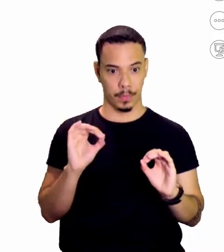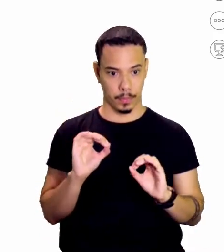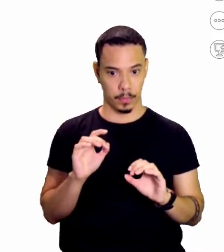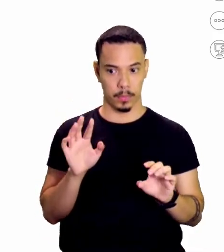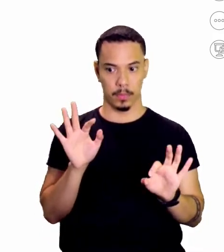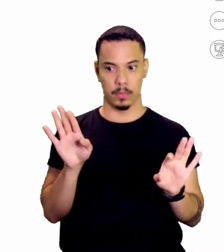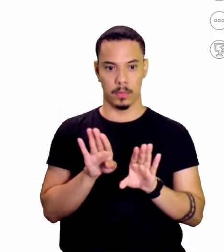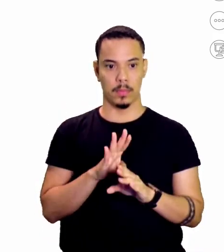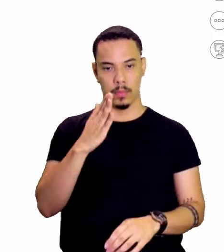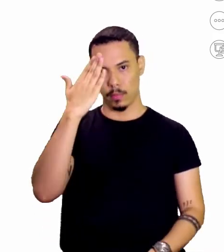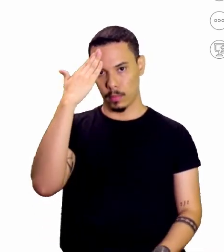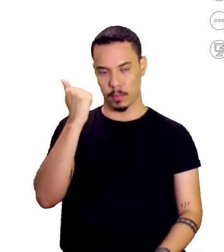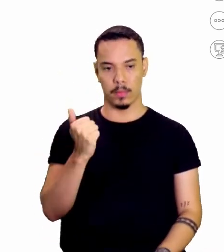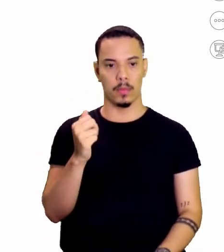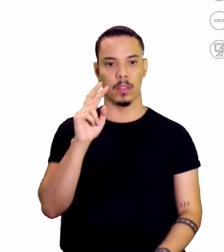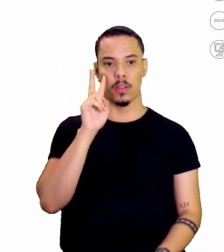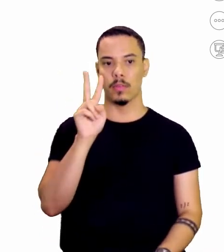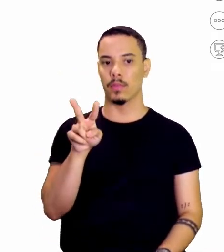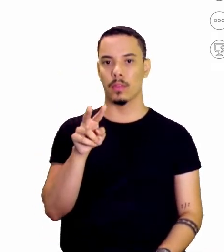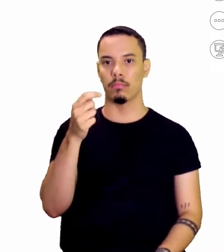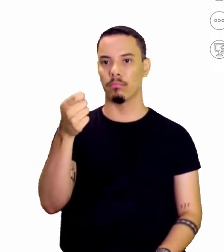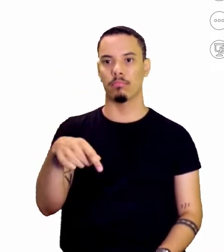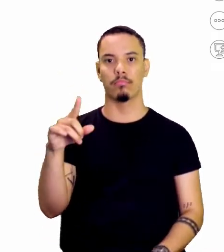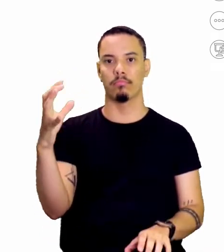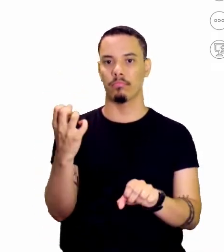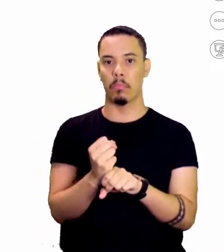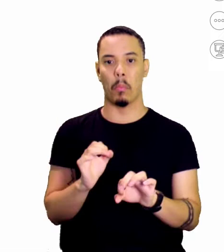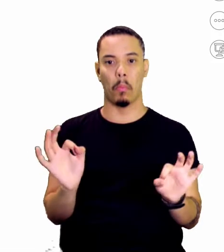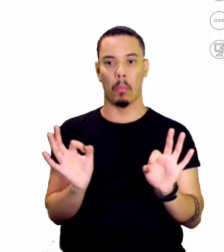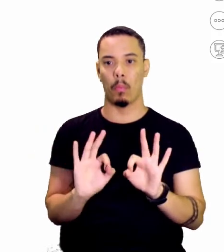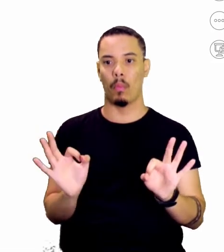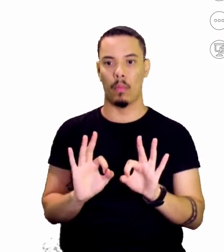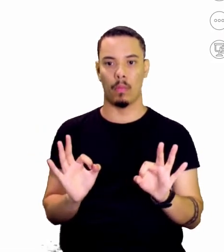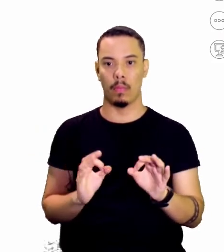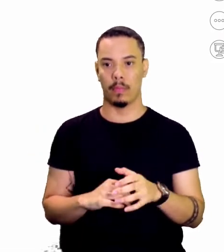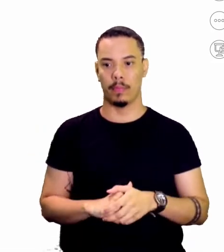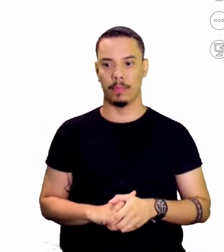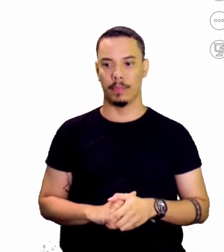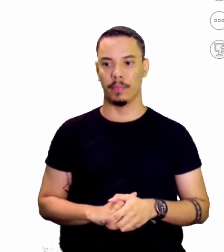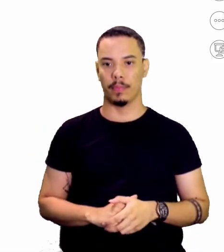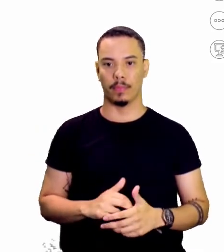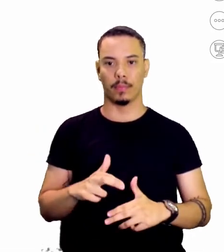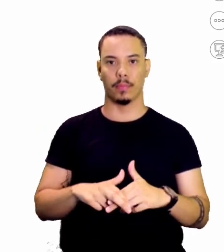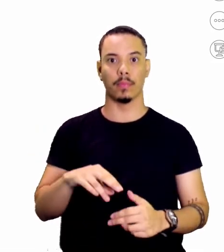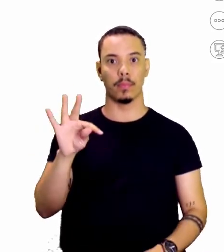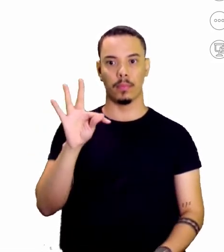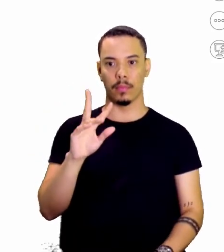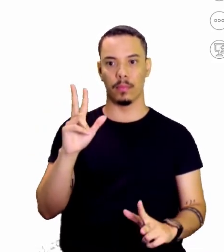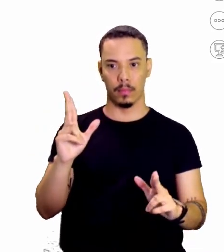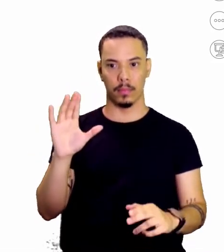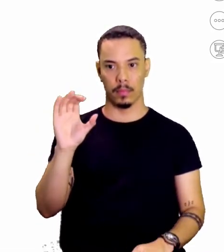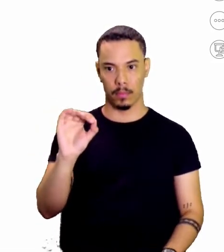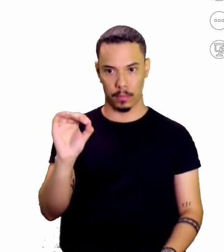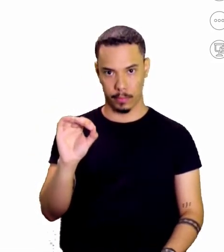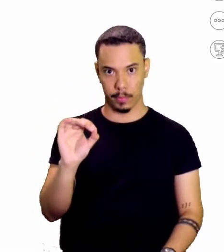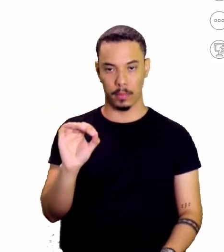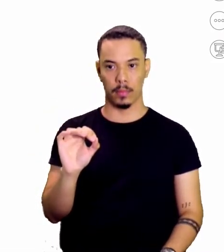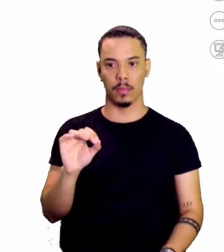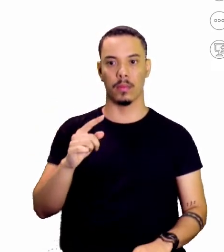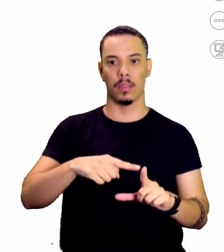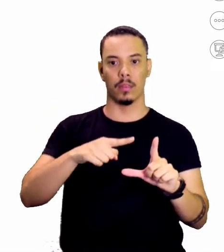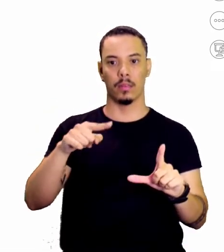tava aqui. Aqui ó Pronto Olha aí não preciso mais nada não quando t = 0 grafico marca